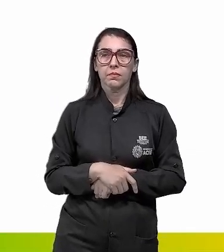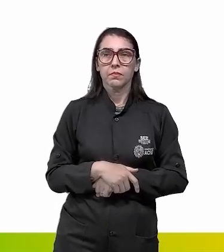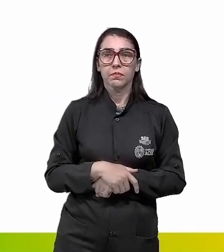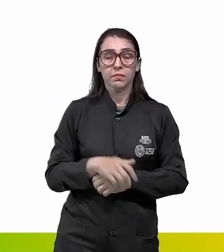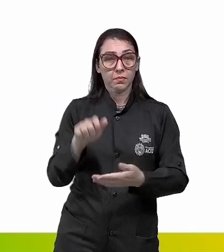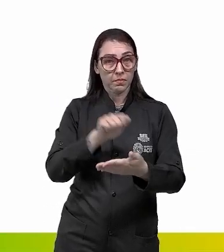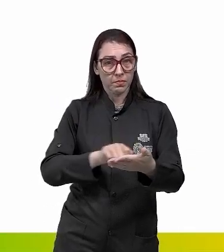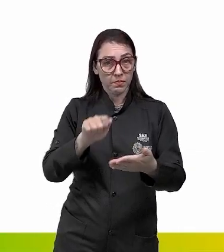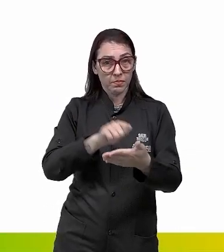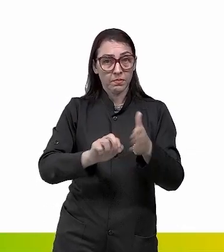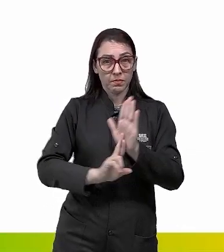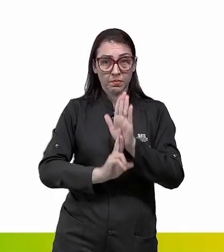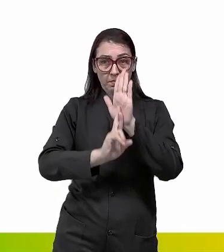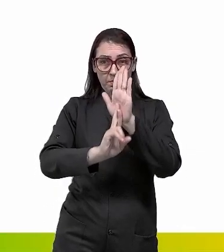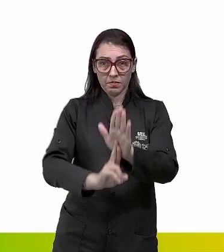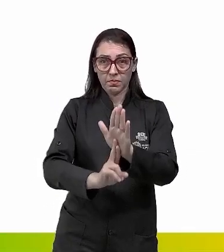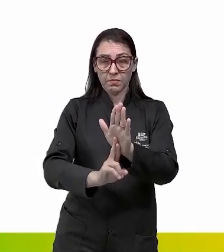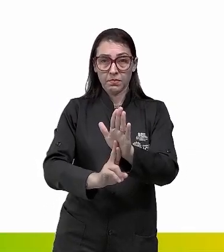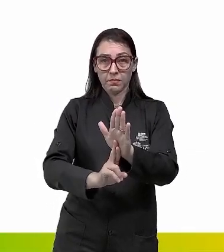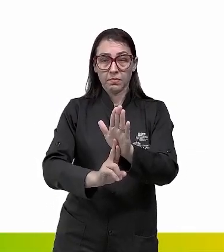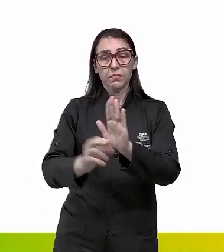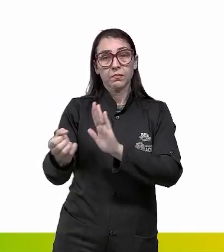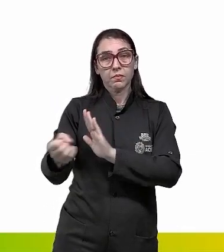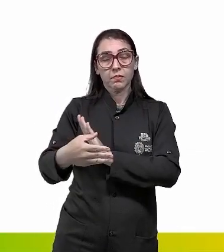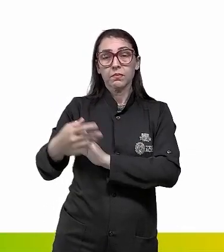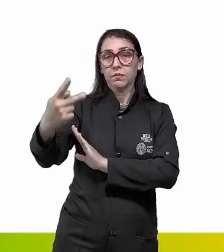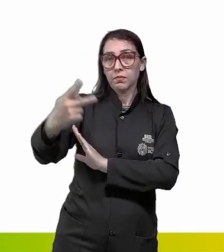Escreva a função que apresenta o novo perímetro.